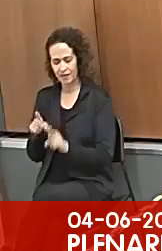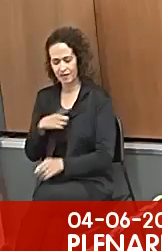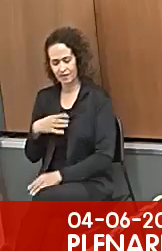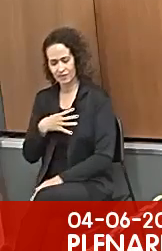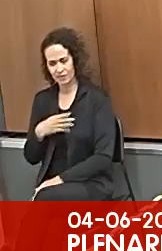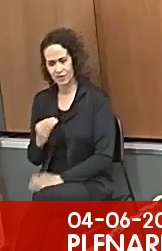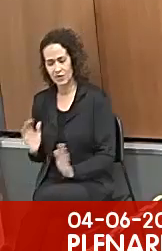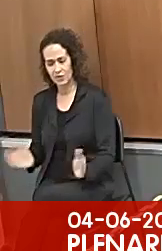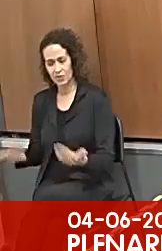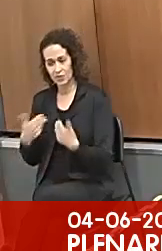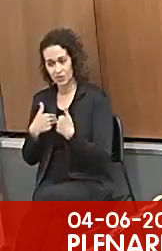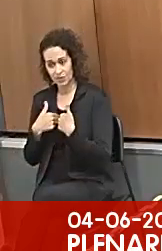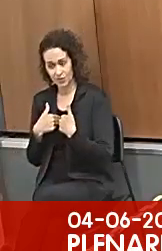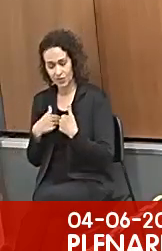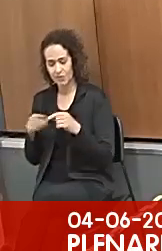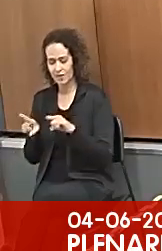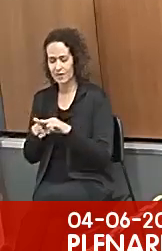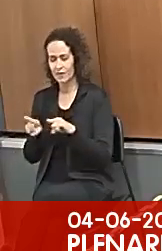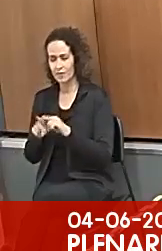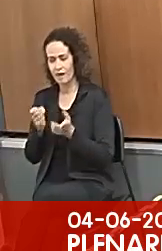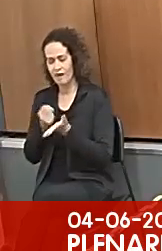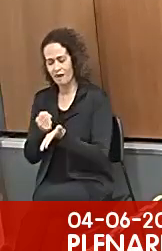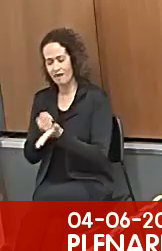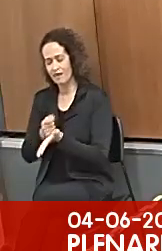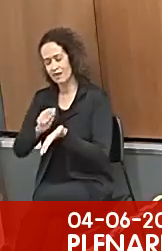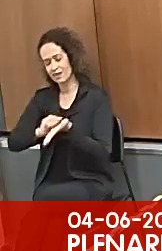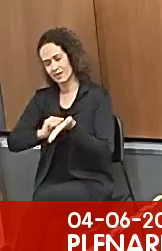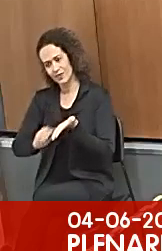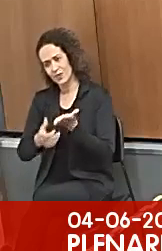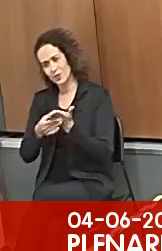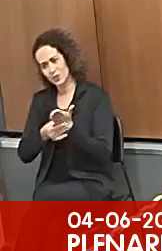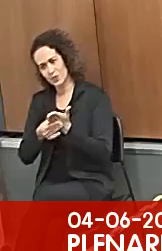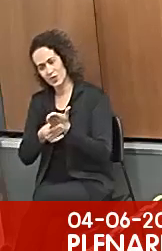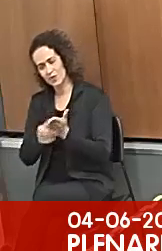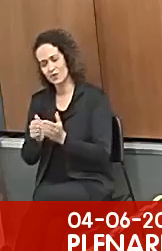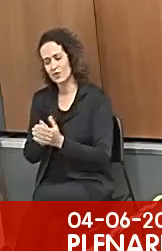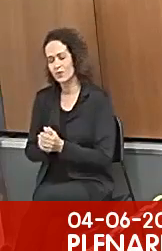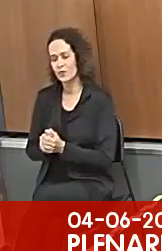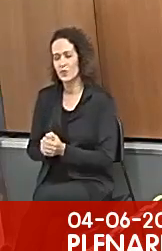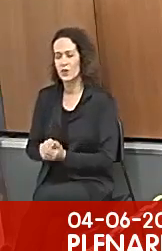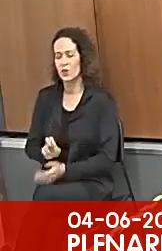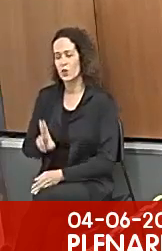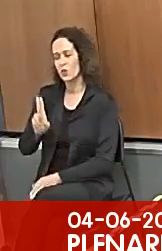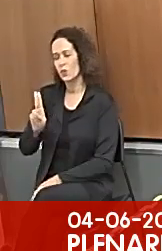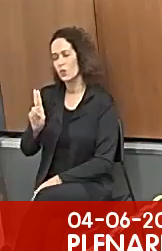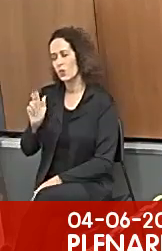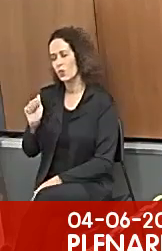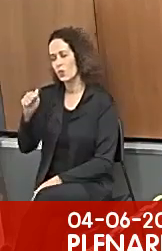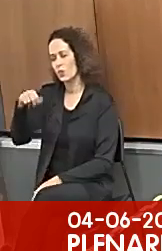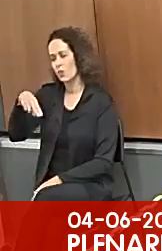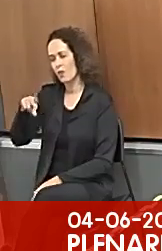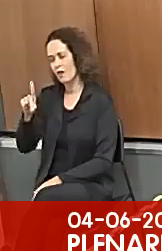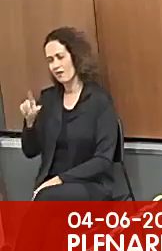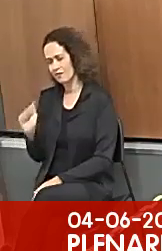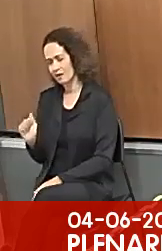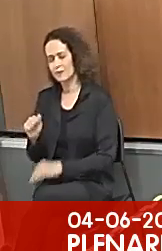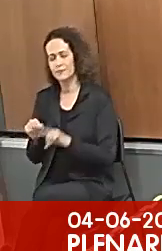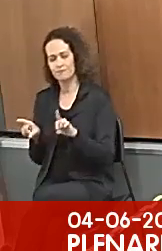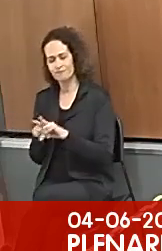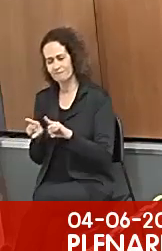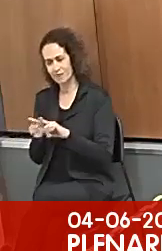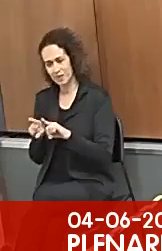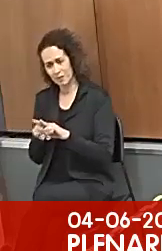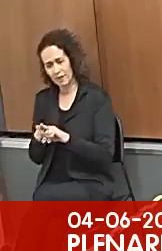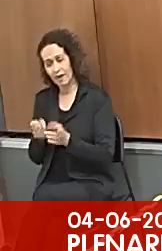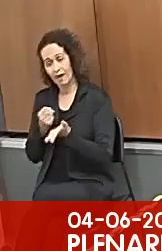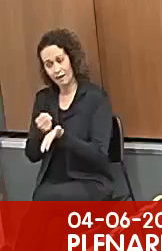e coautora do livro. A Wanda Gleice de Jesus Apolinário. Wanda, também